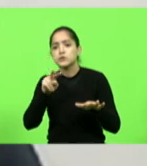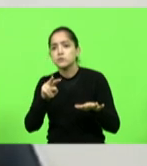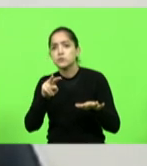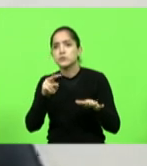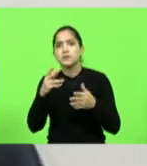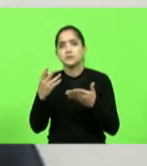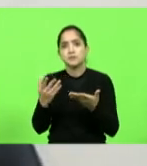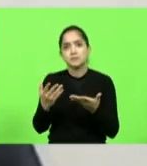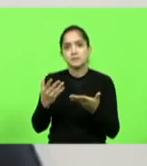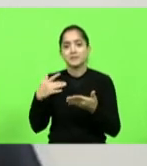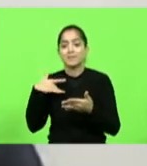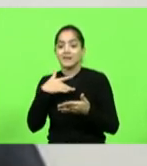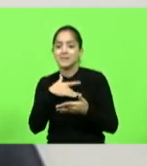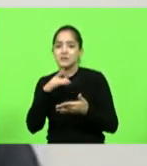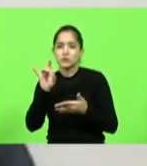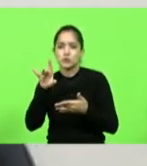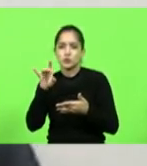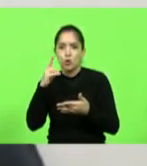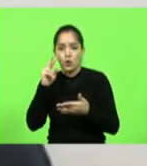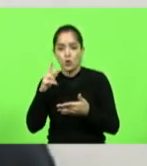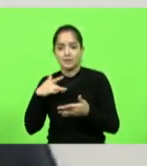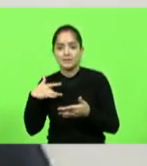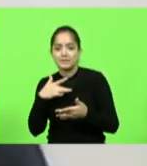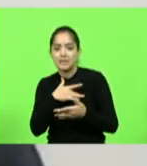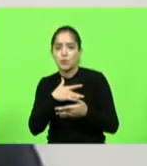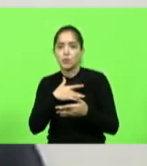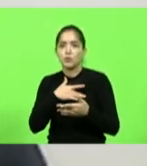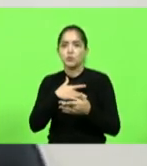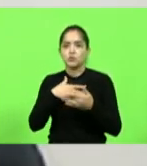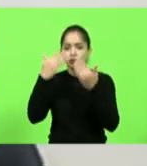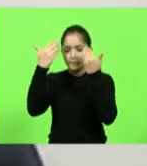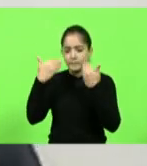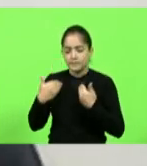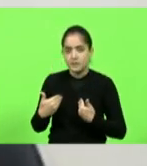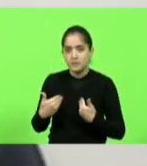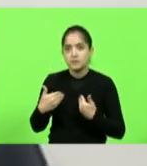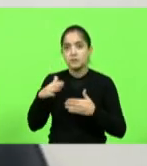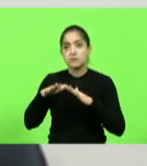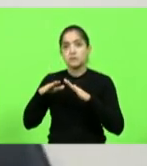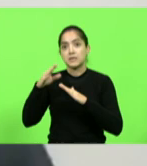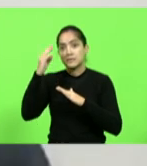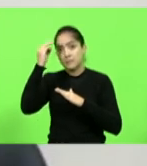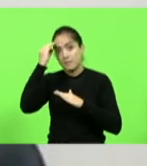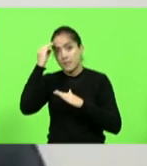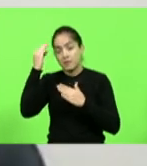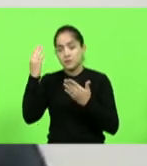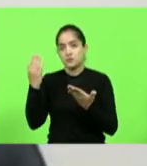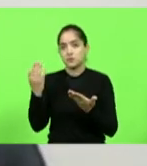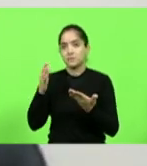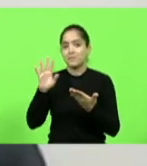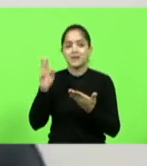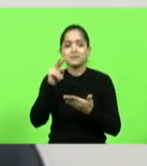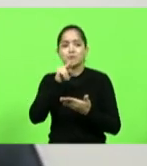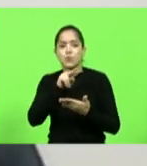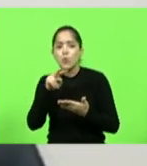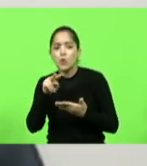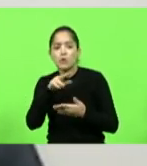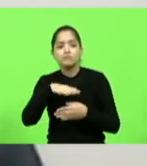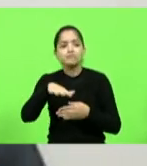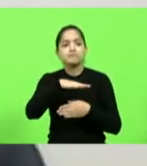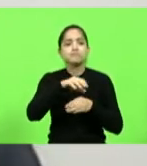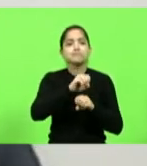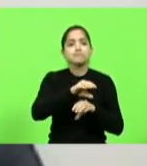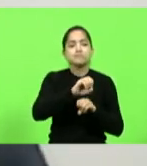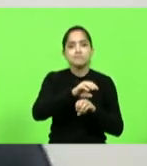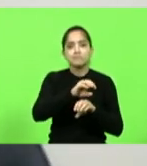mais na saúde, né? E exatamente física e às vezes até mental, né? Mas não olha para os reflexos da educação, né?